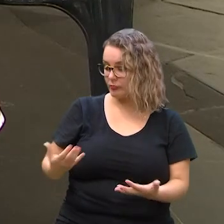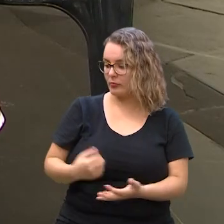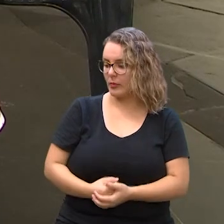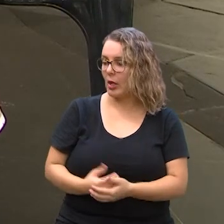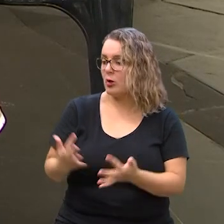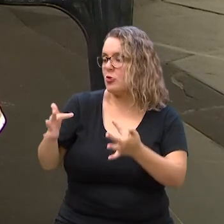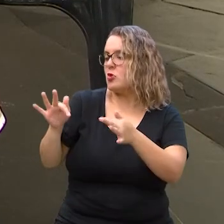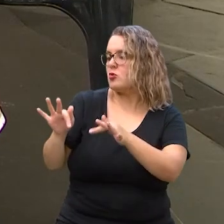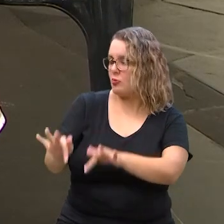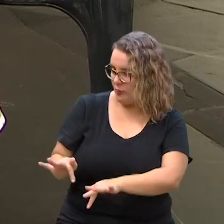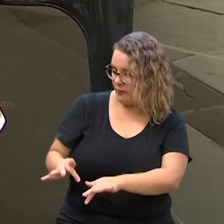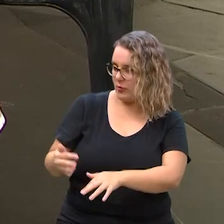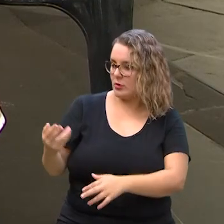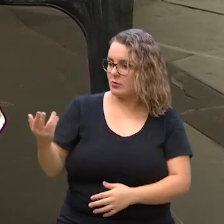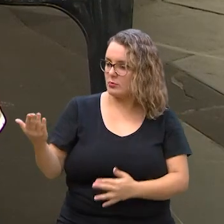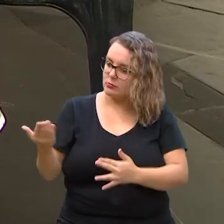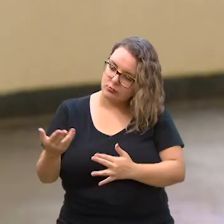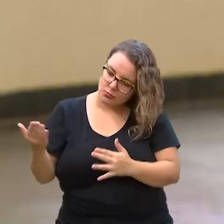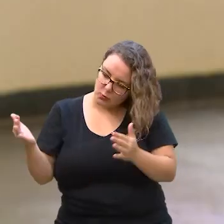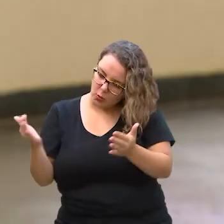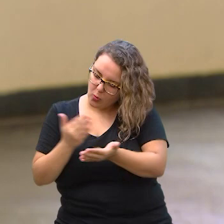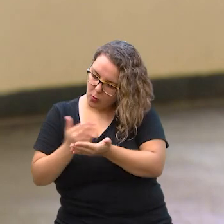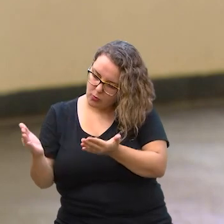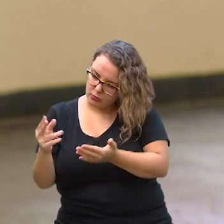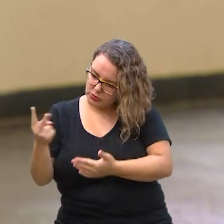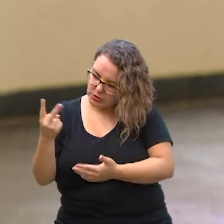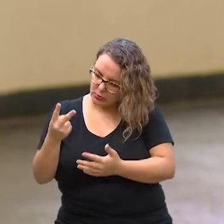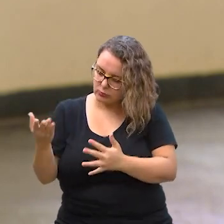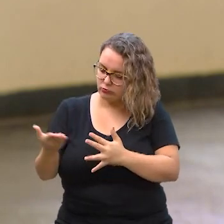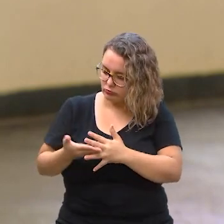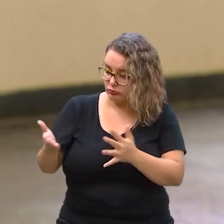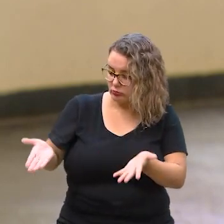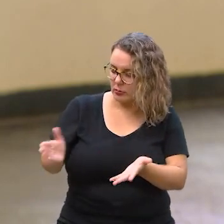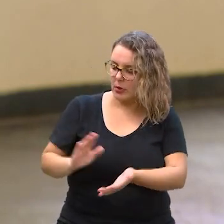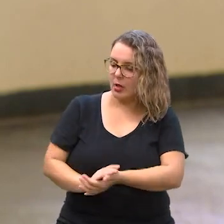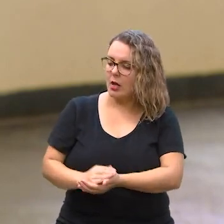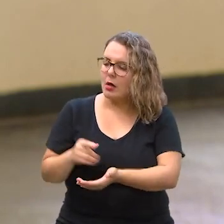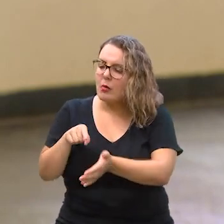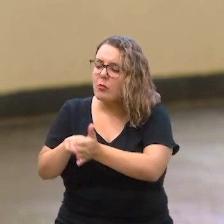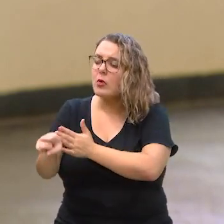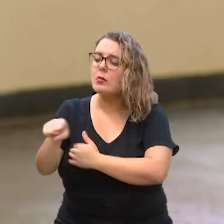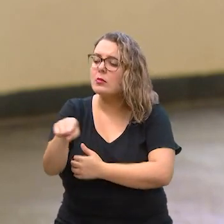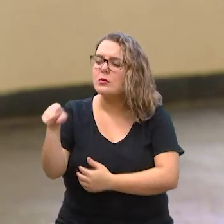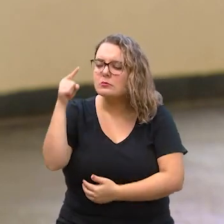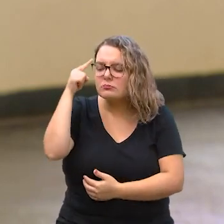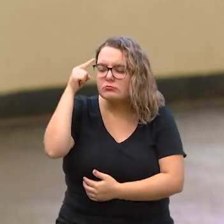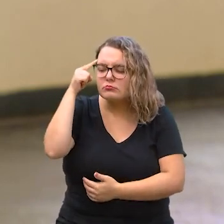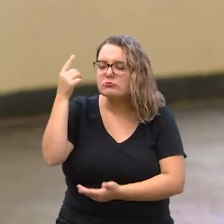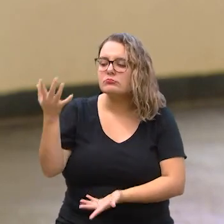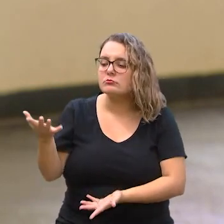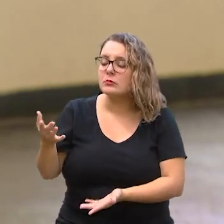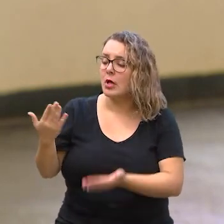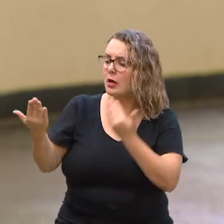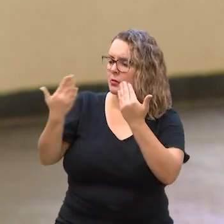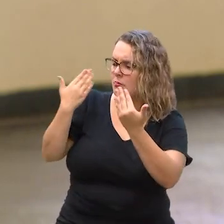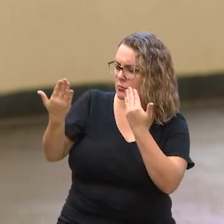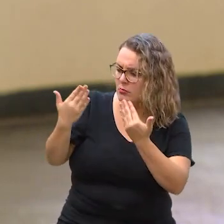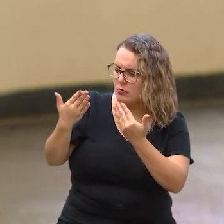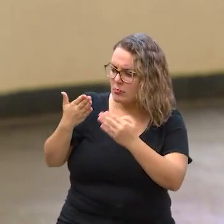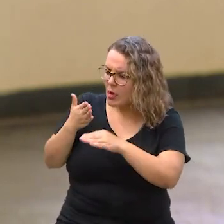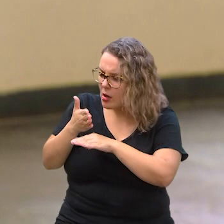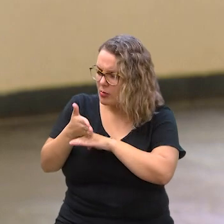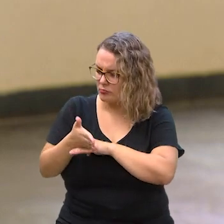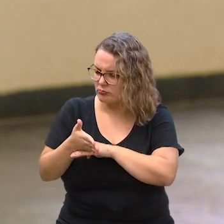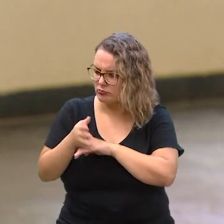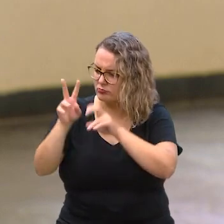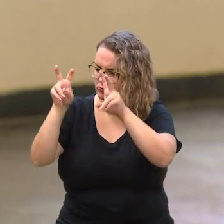está entrando já no finalzinho do segundo bloco, então vou deixar uma pergunta aqui para você ir pensando. Na psicologia, vocês entram